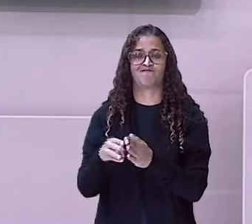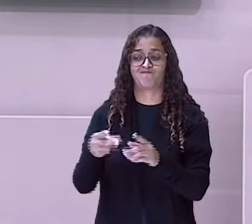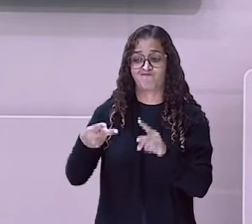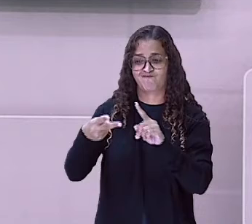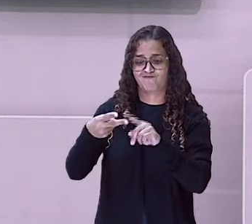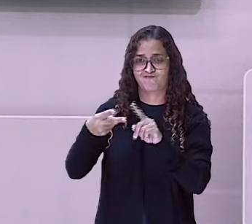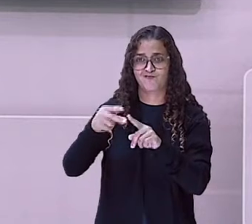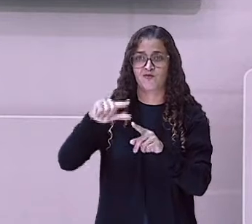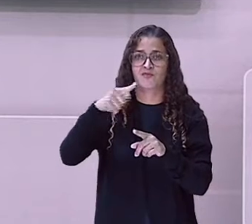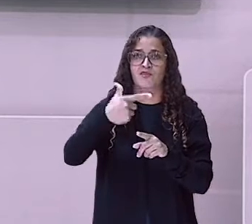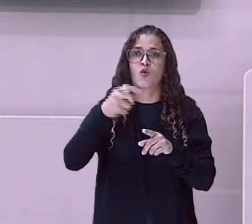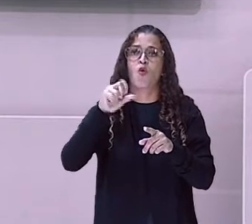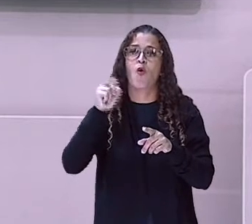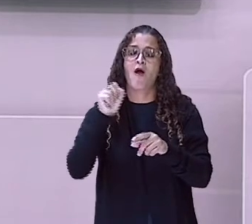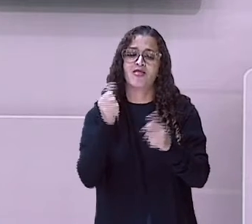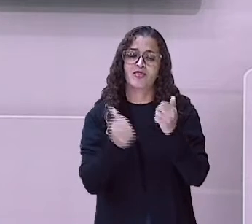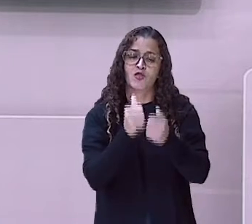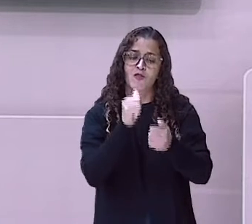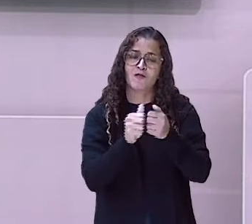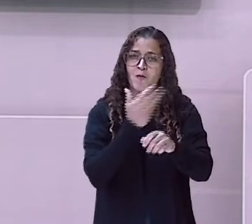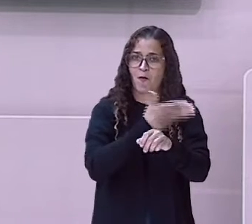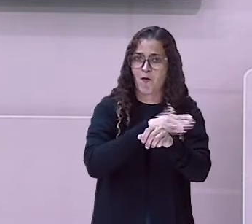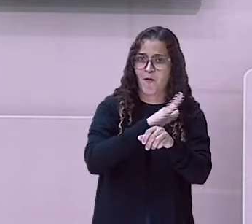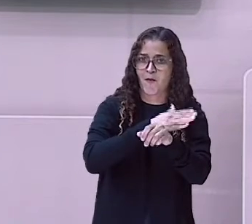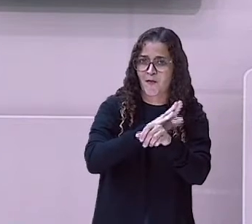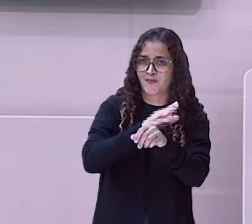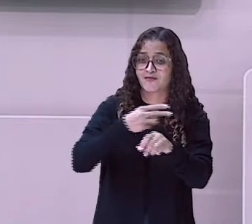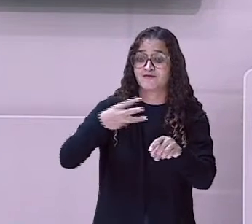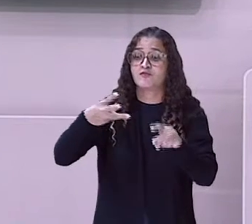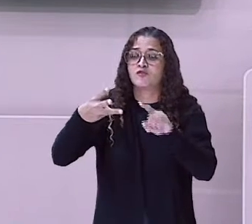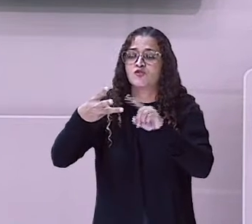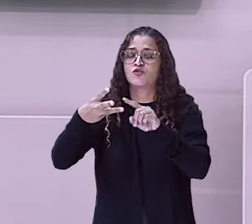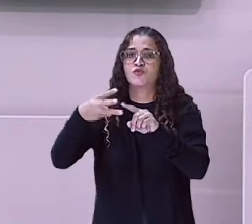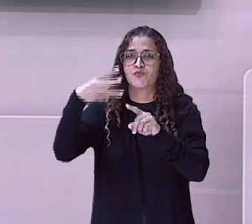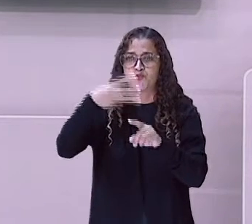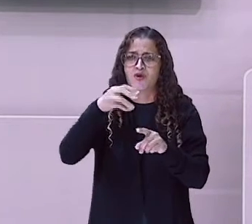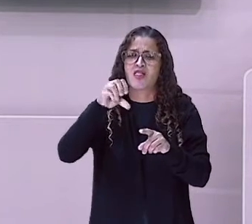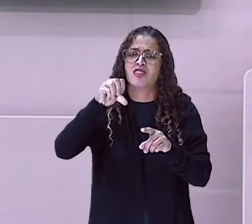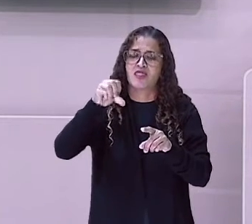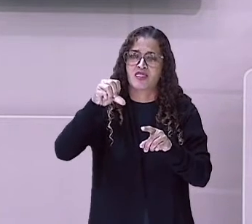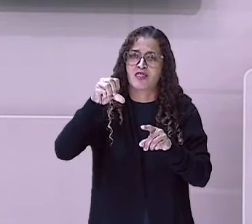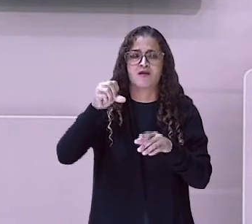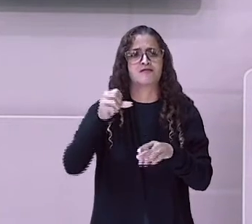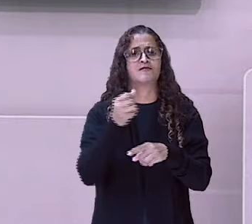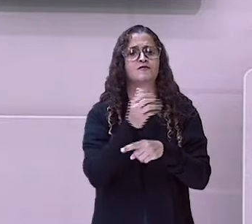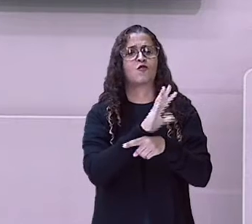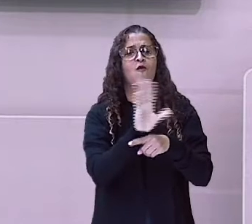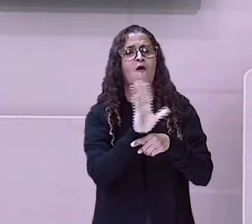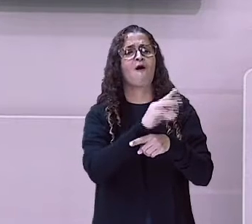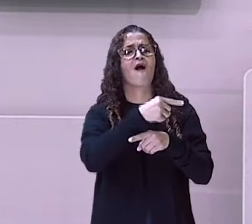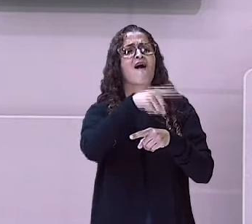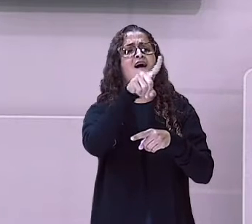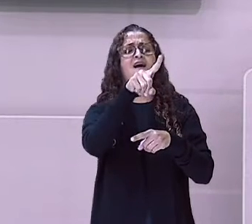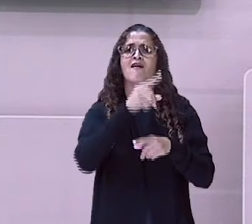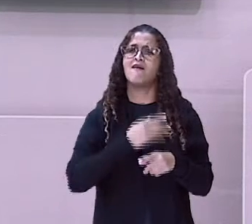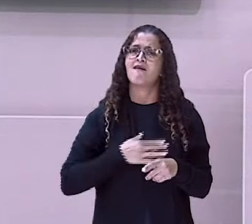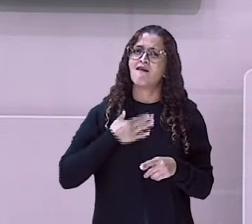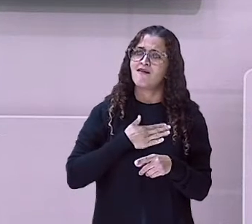28 prática de esportes e 39 cinema. Quando nós vimos